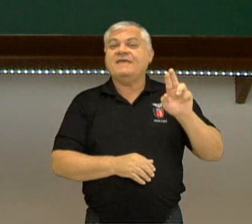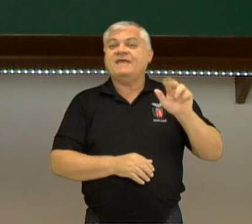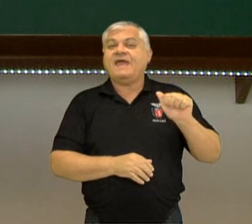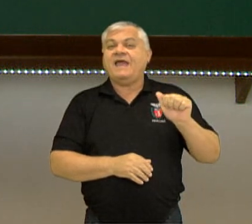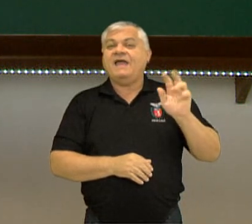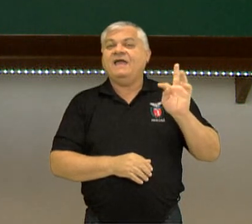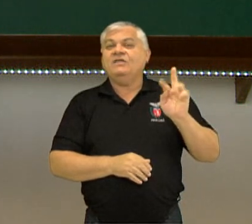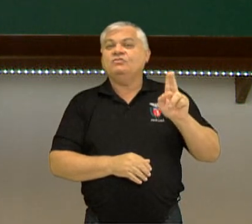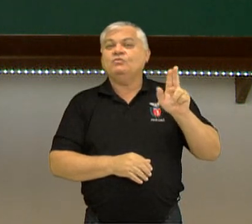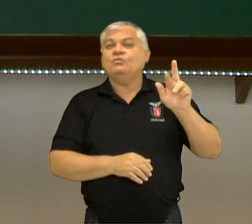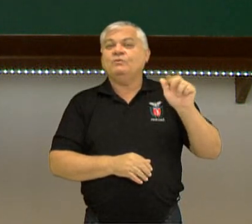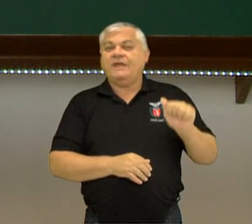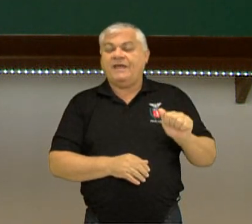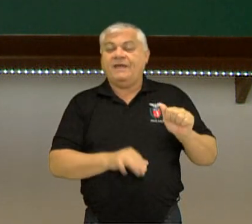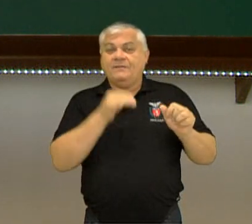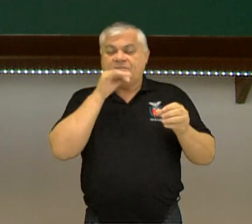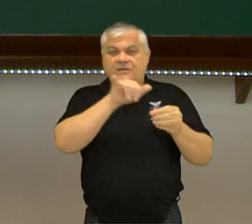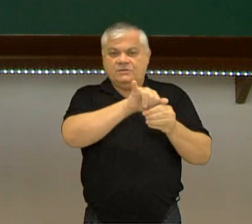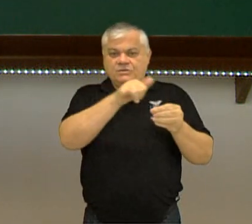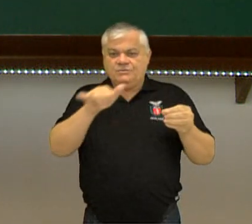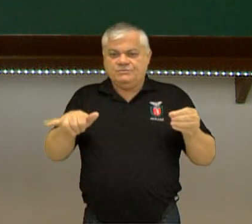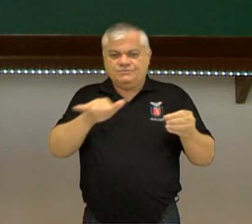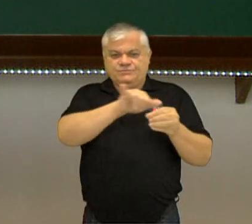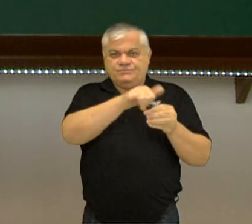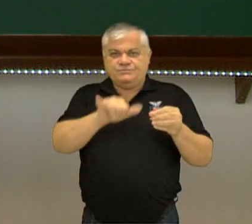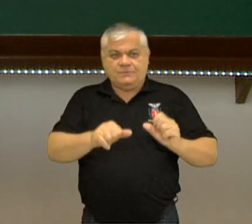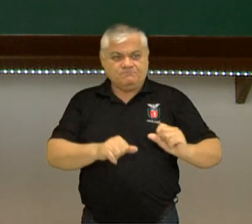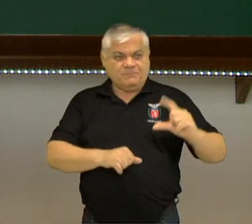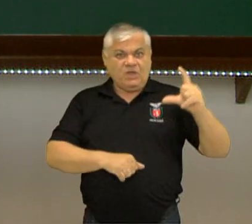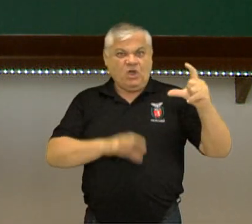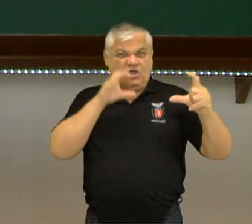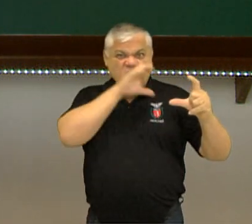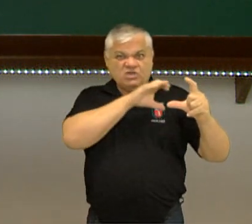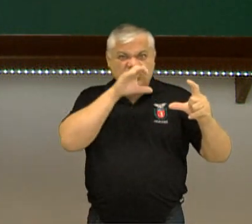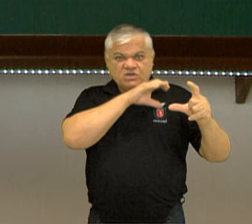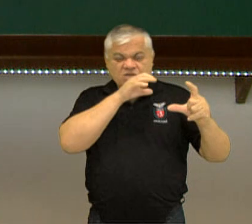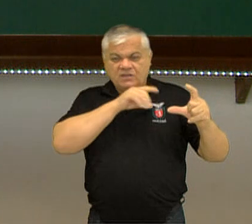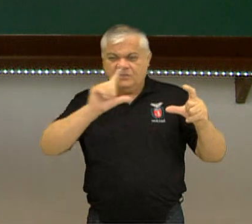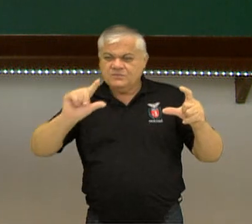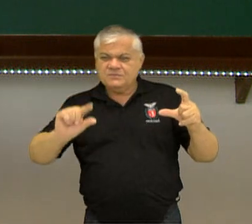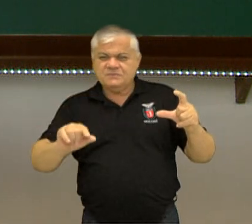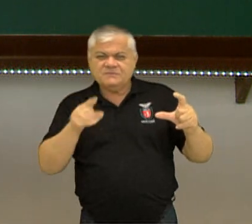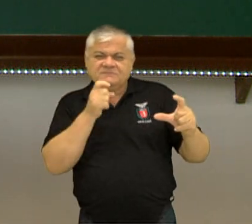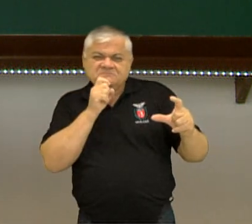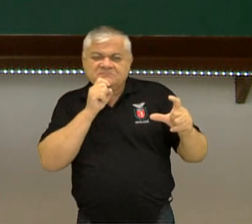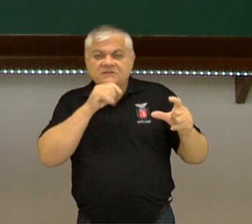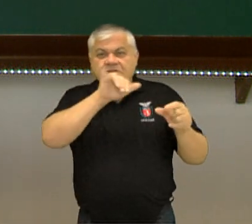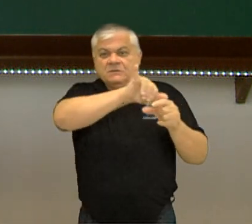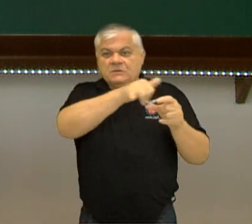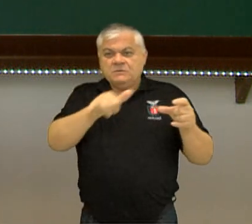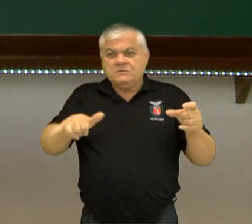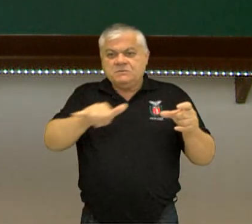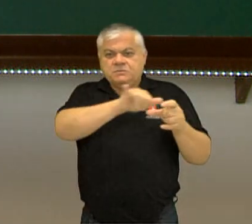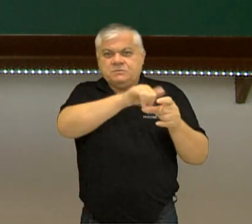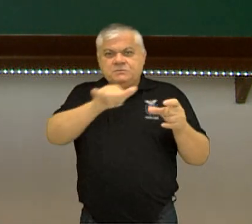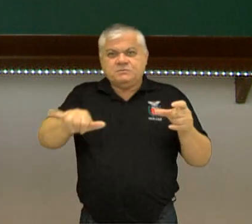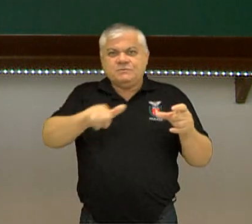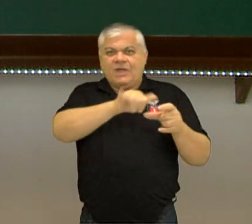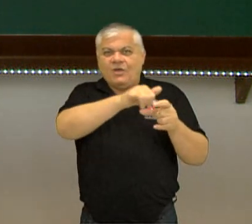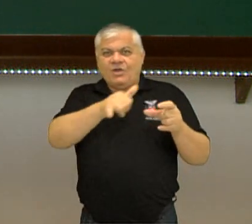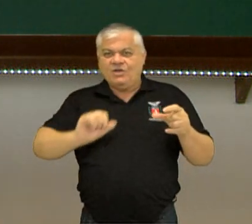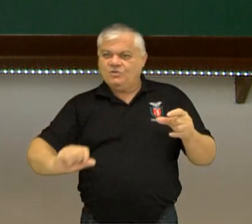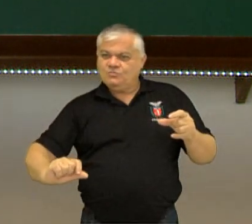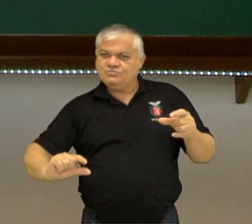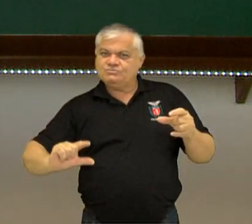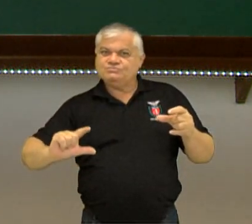energia que flui de um corpo de maior para outro de menor temperatura, agora vem aquela pergunta, o que é